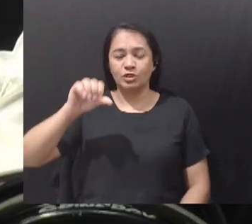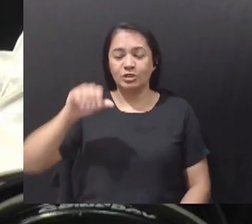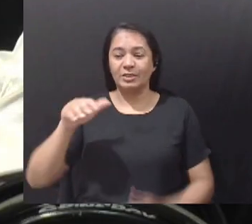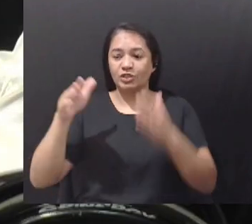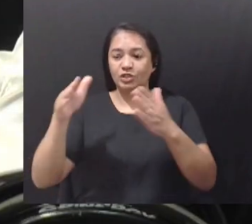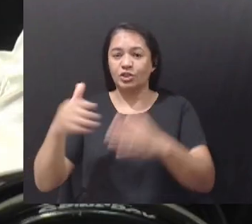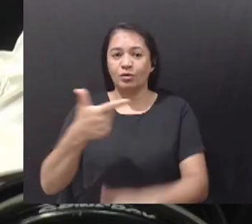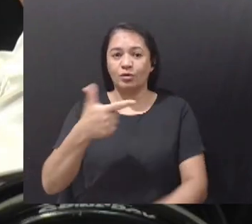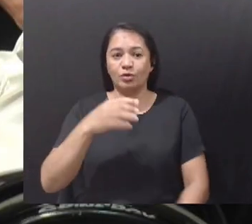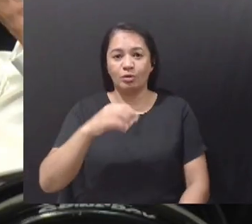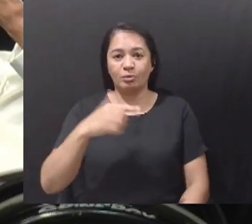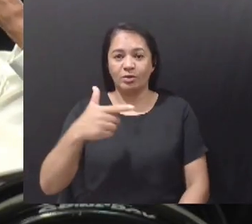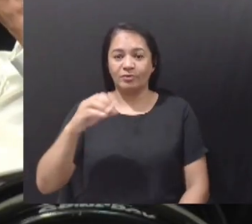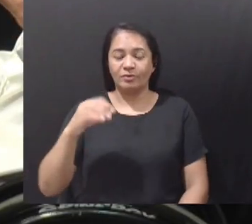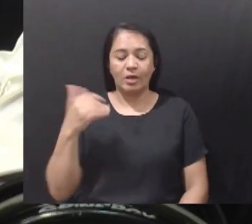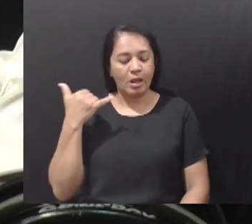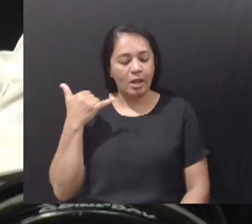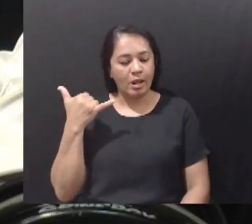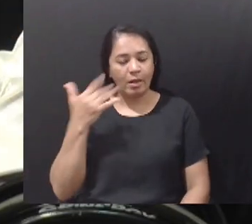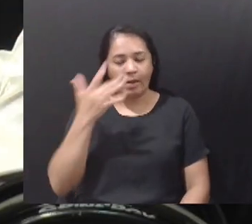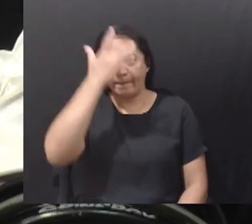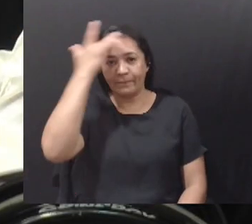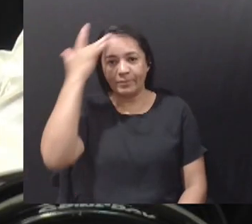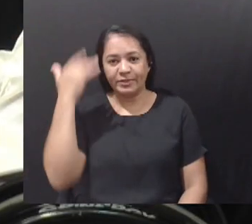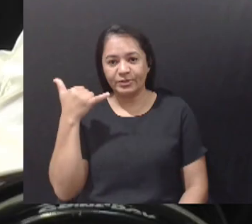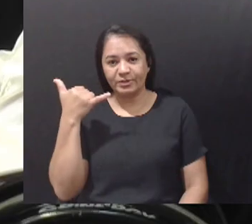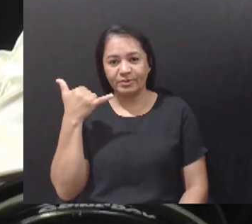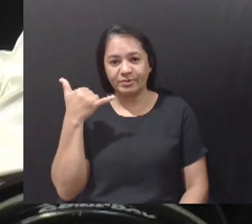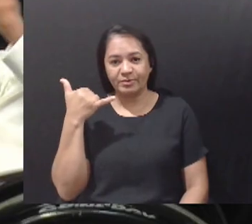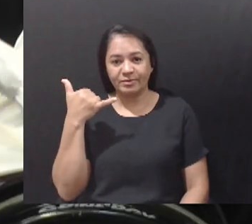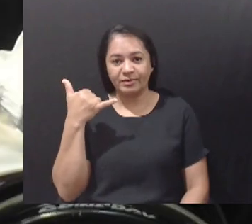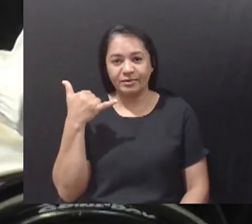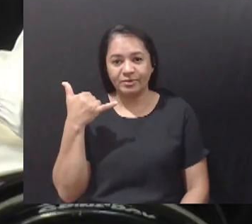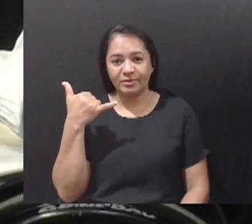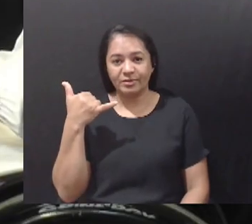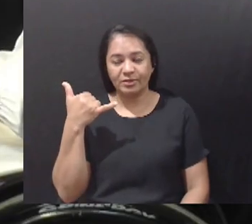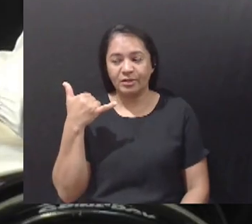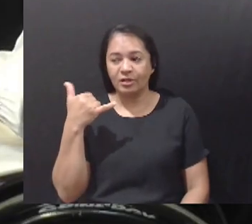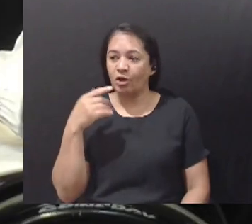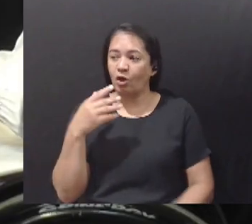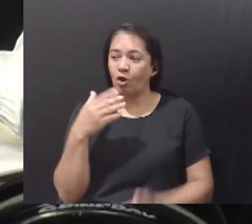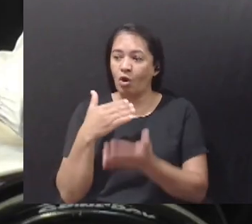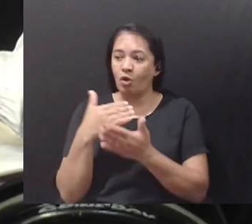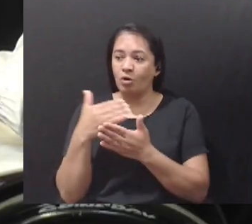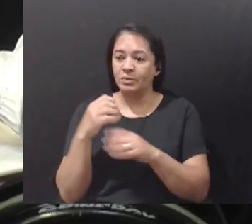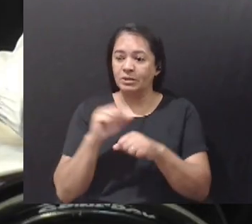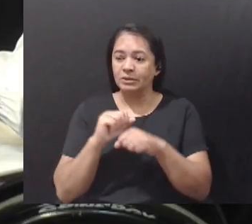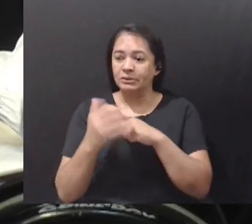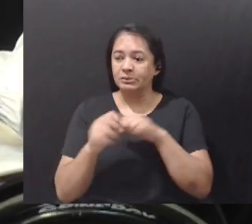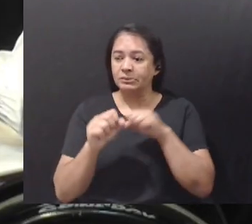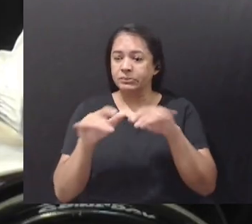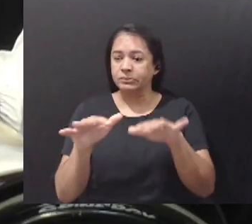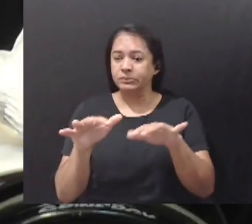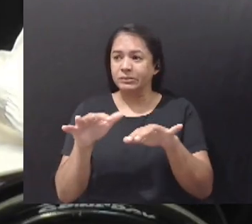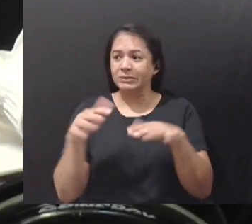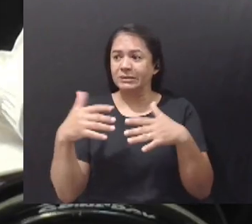me telefonaram, estou fazendo uma brincadeira, e falaram, olha, começou uma pandemia que chama Covid. Então,